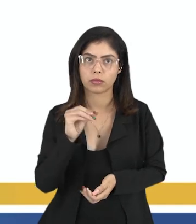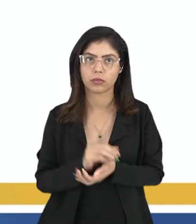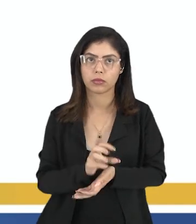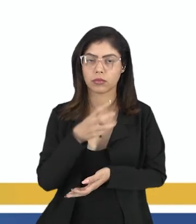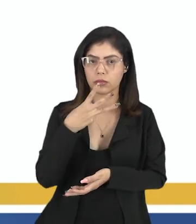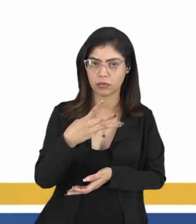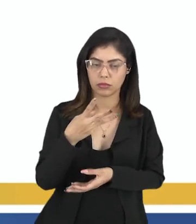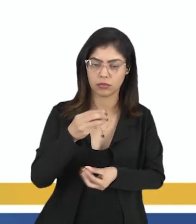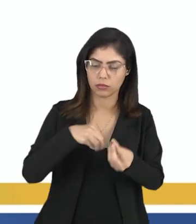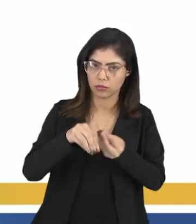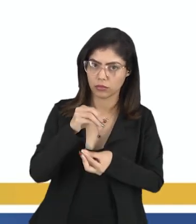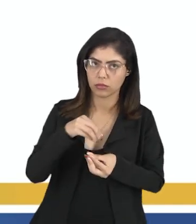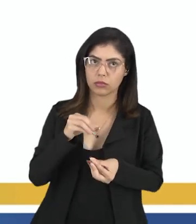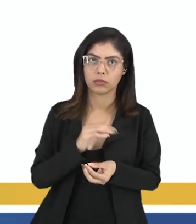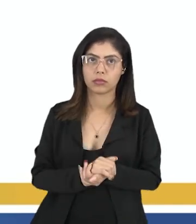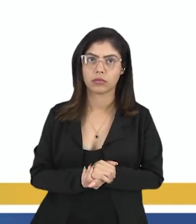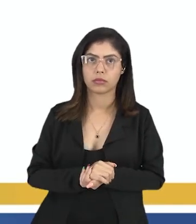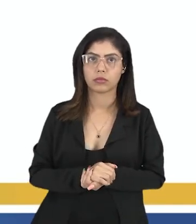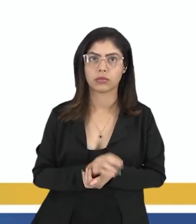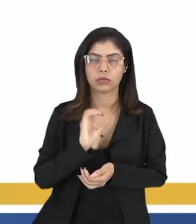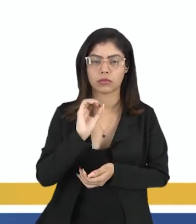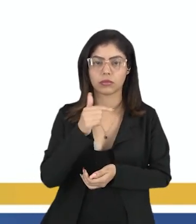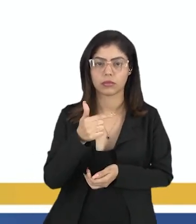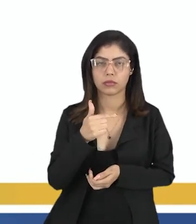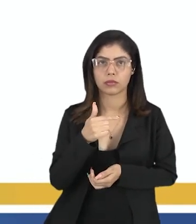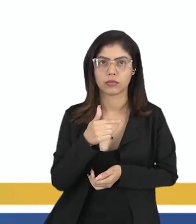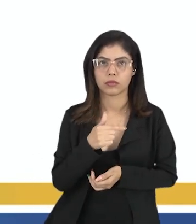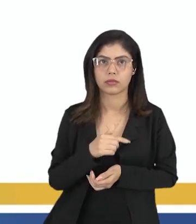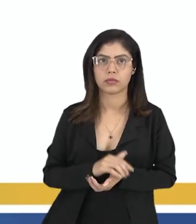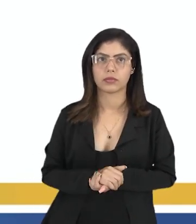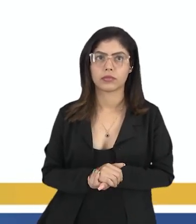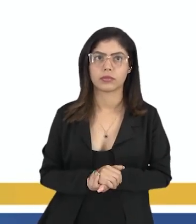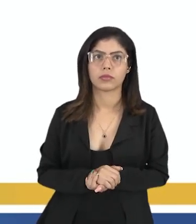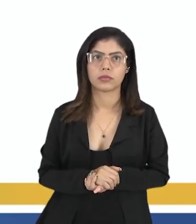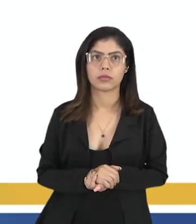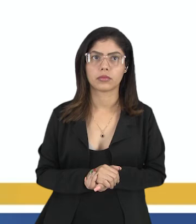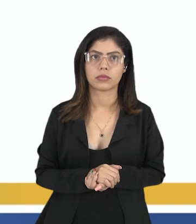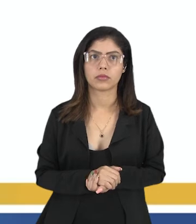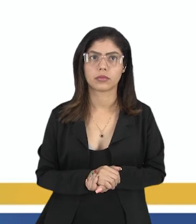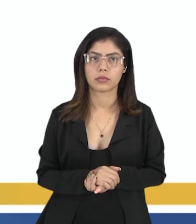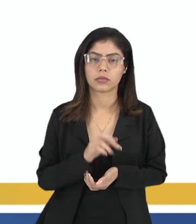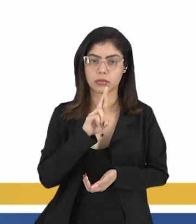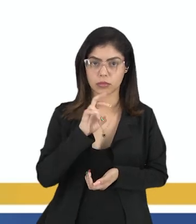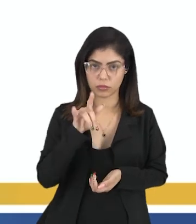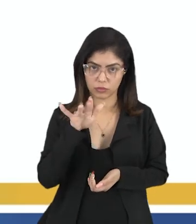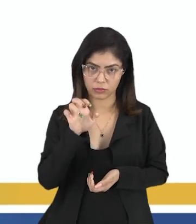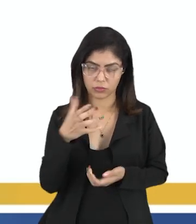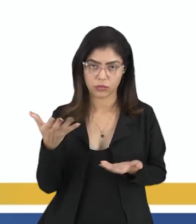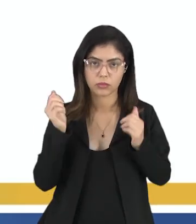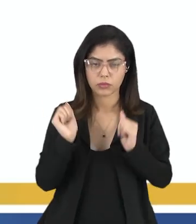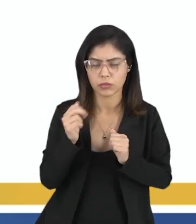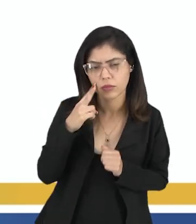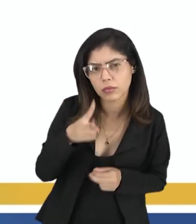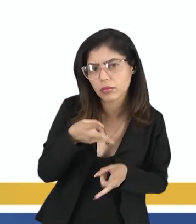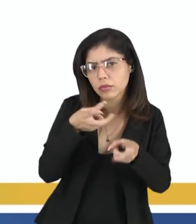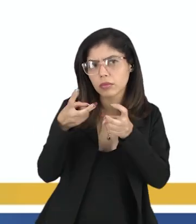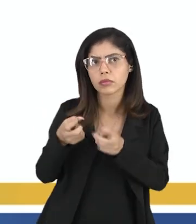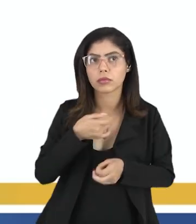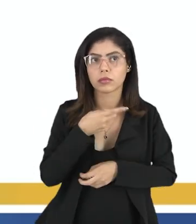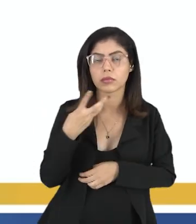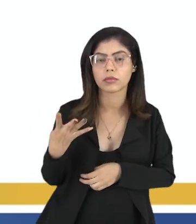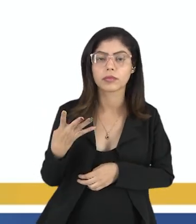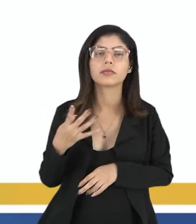mercúrio reagiu com 3 gramas de oxigênio. Então, aqui é o lado dos reagentes. O que a gente pode observar aqui?